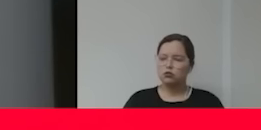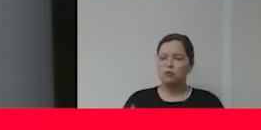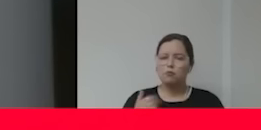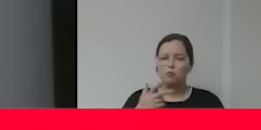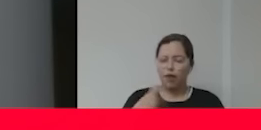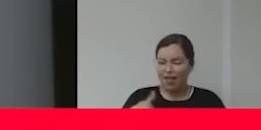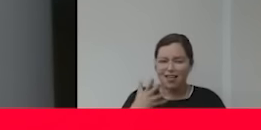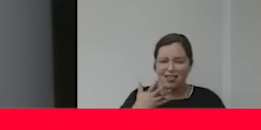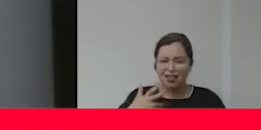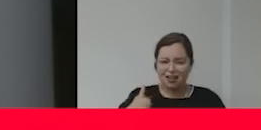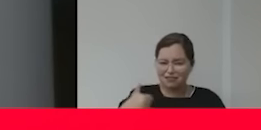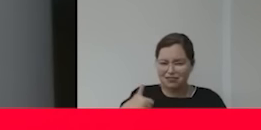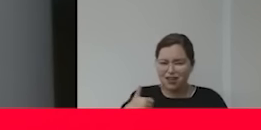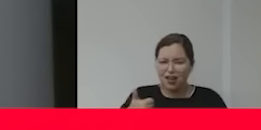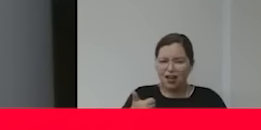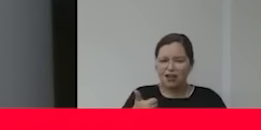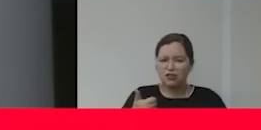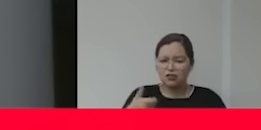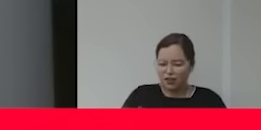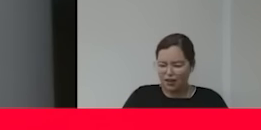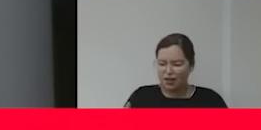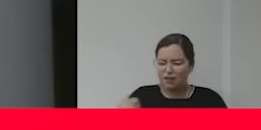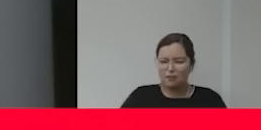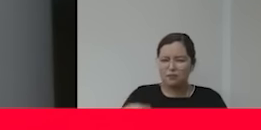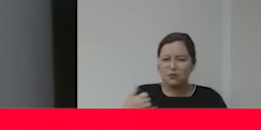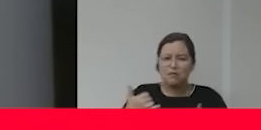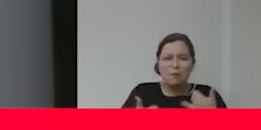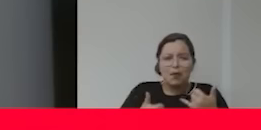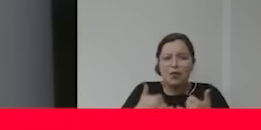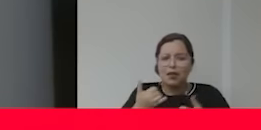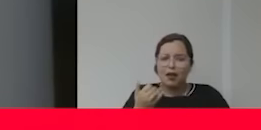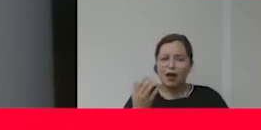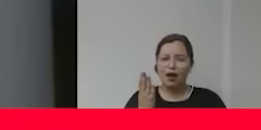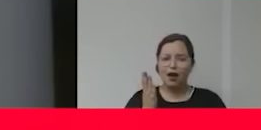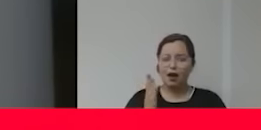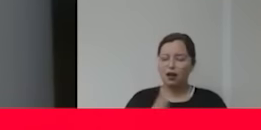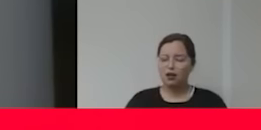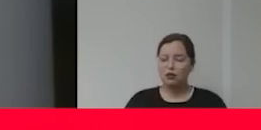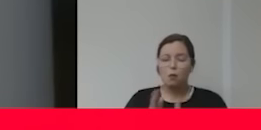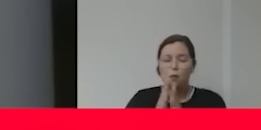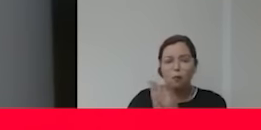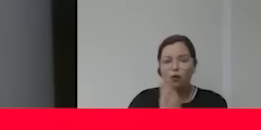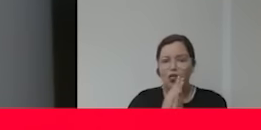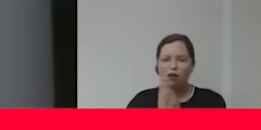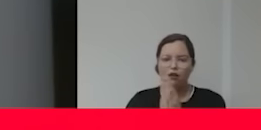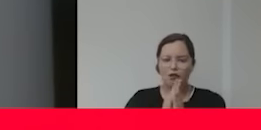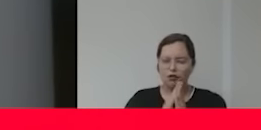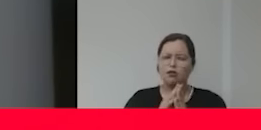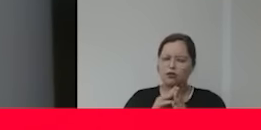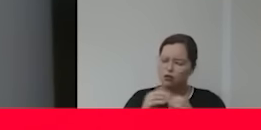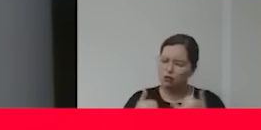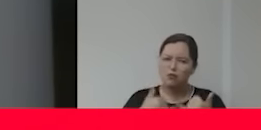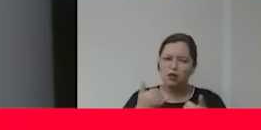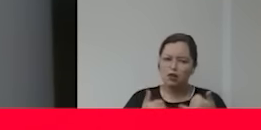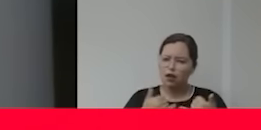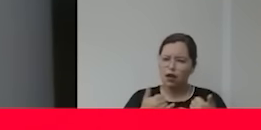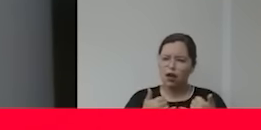sou avô, tenho uma neta de 12 anos, a minha neta de 12 anos brinca de boneca. E eu não consigo